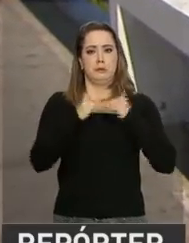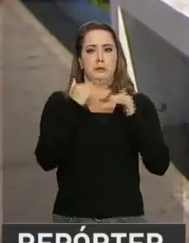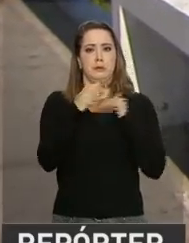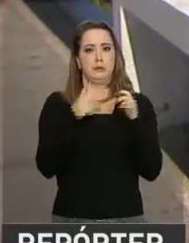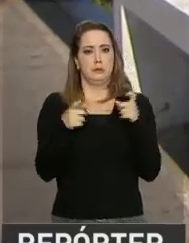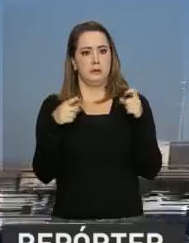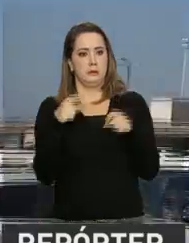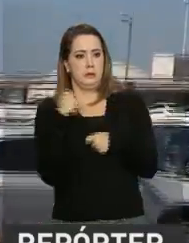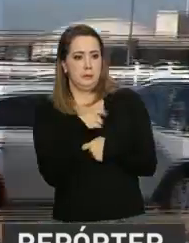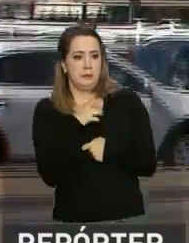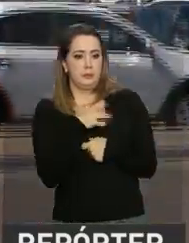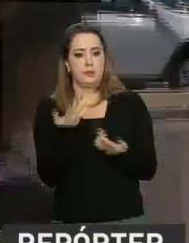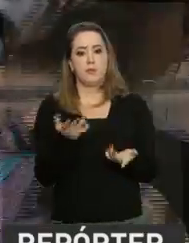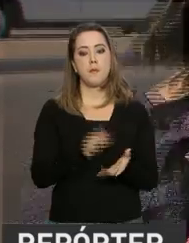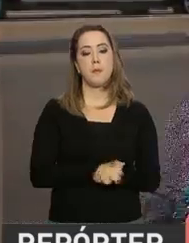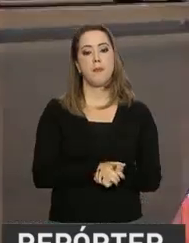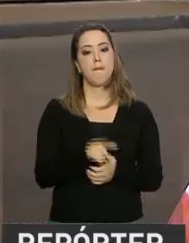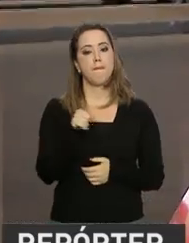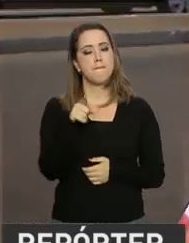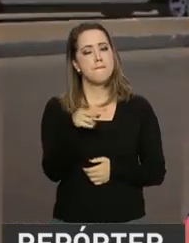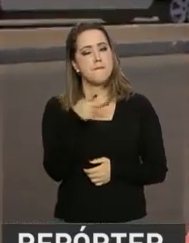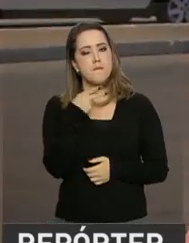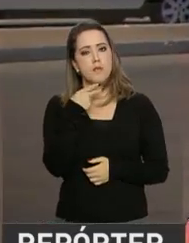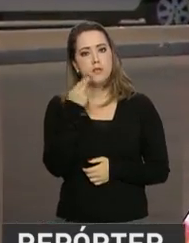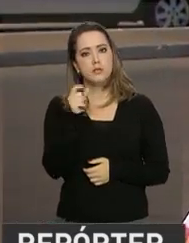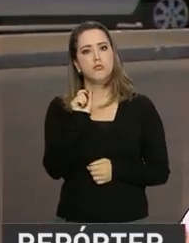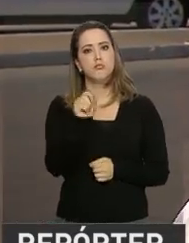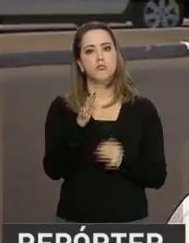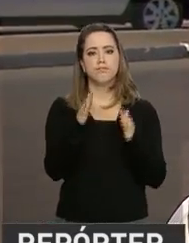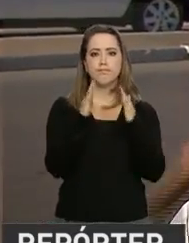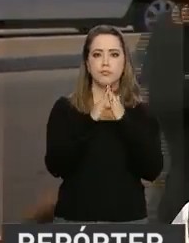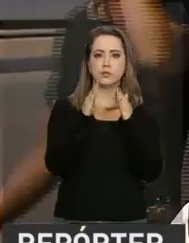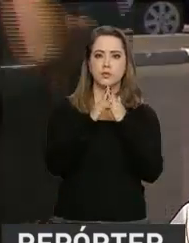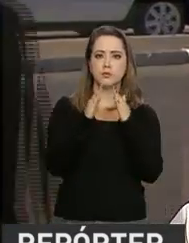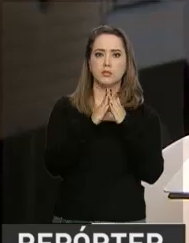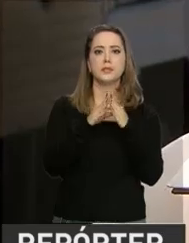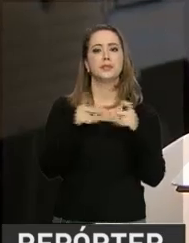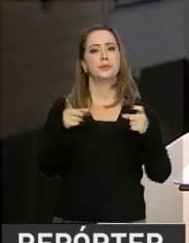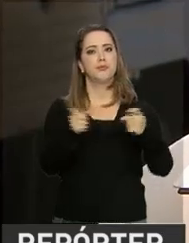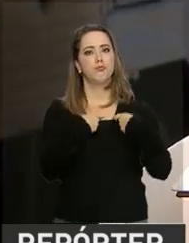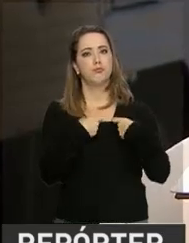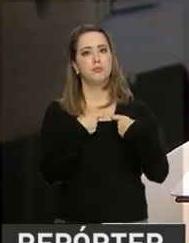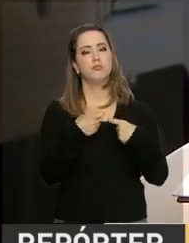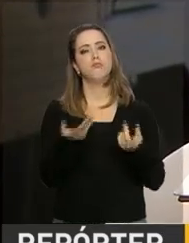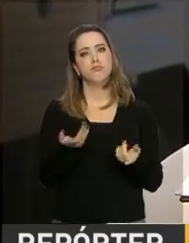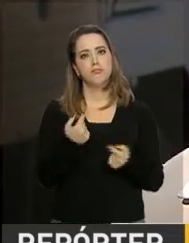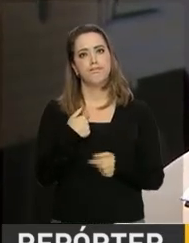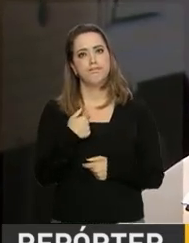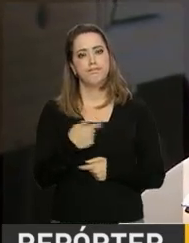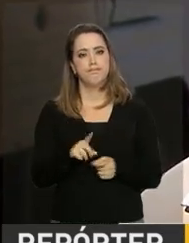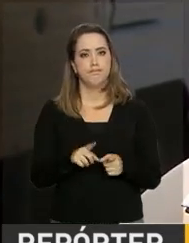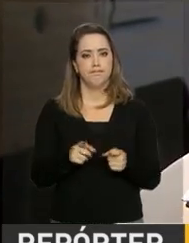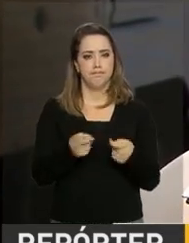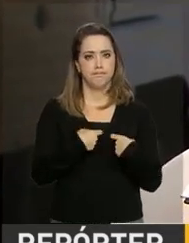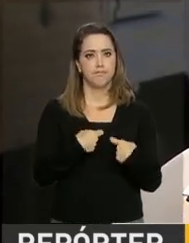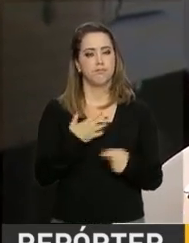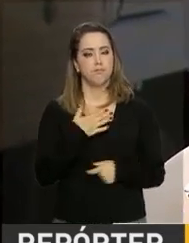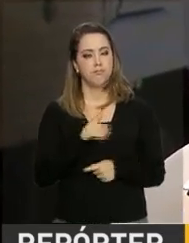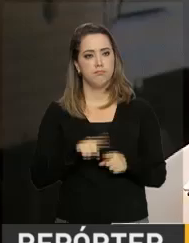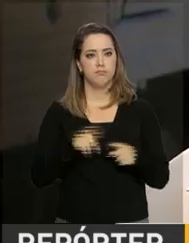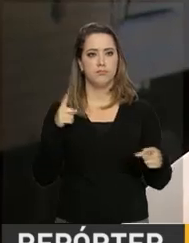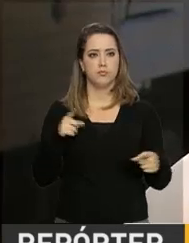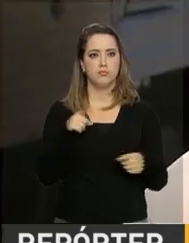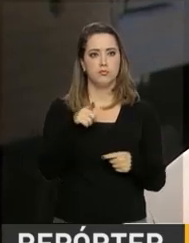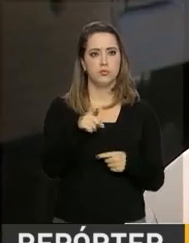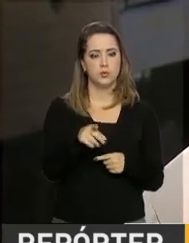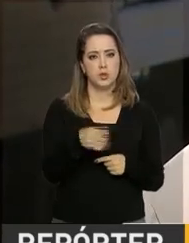medo acontecer com a gente Marin foi violentada em casa quando tinha 22 anos foi um estupro mas tanto